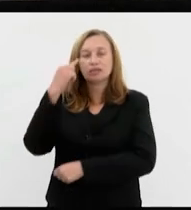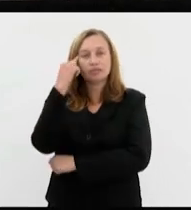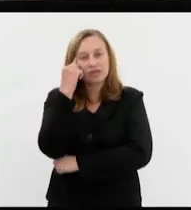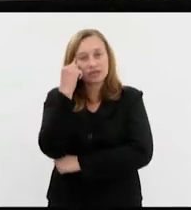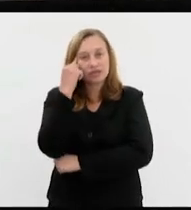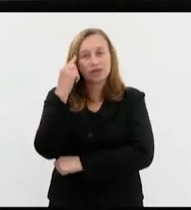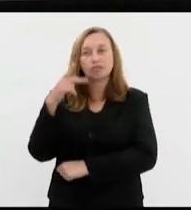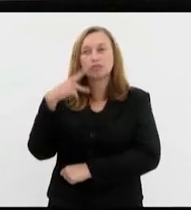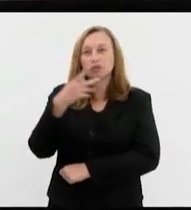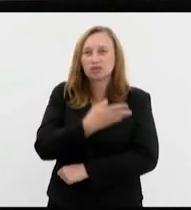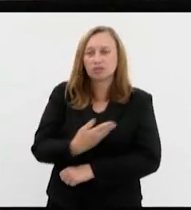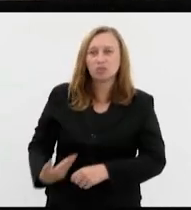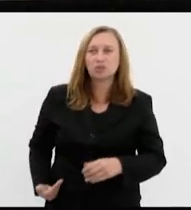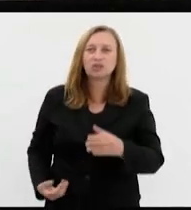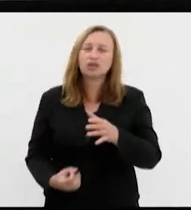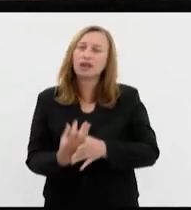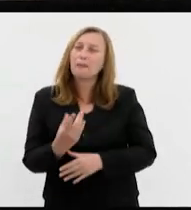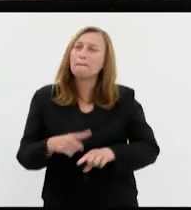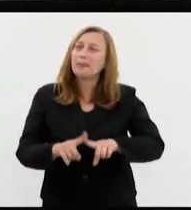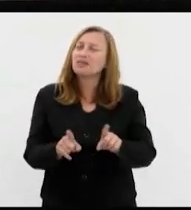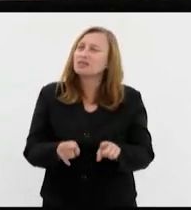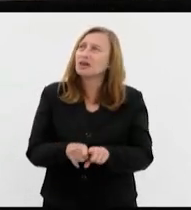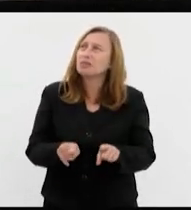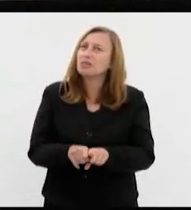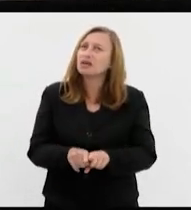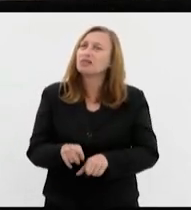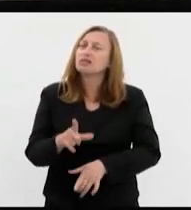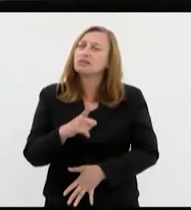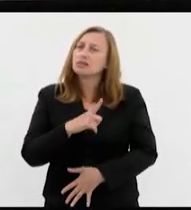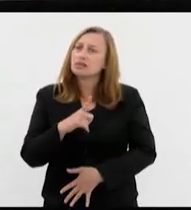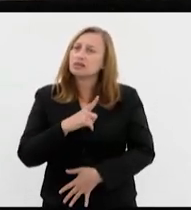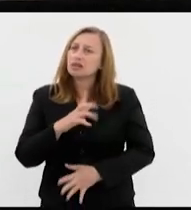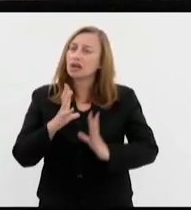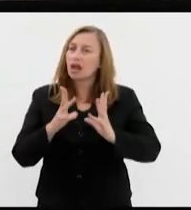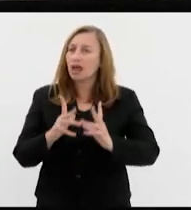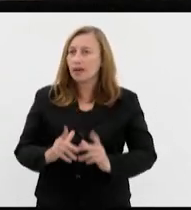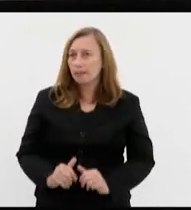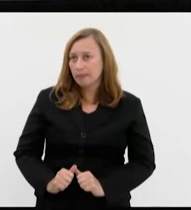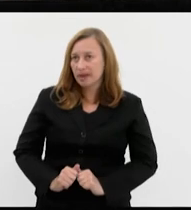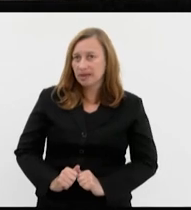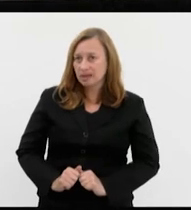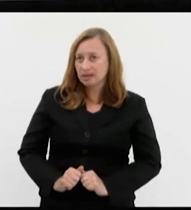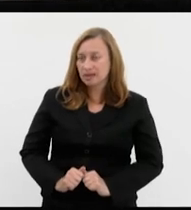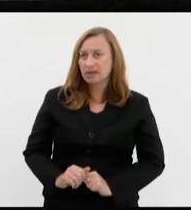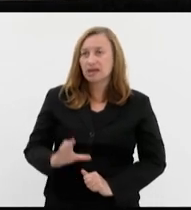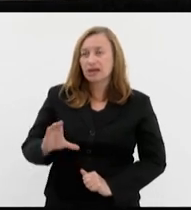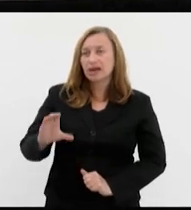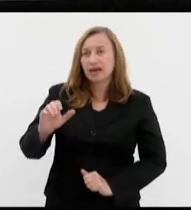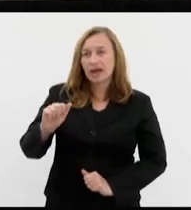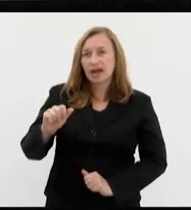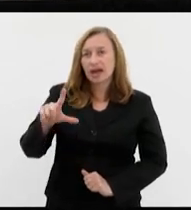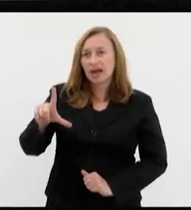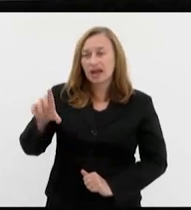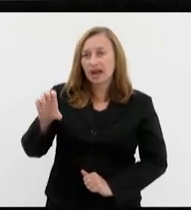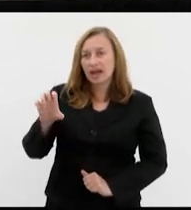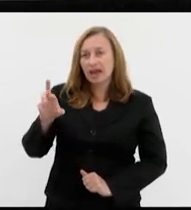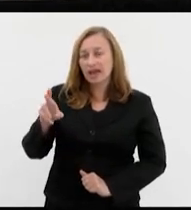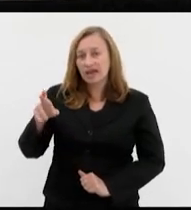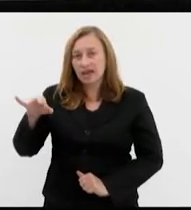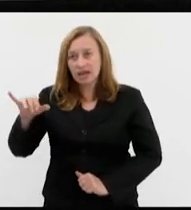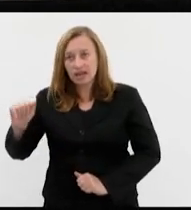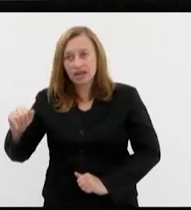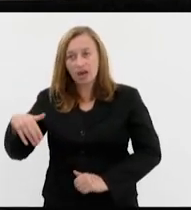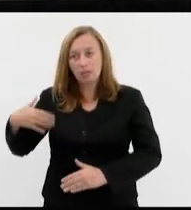políticas públicas, mas também de termos limpeza de galerias ao longo do ano, nos leva